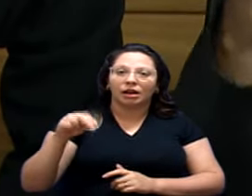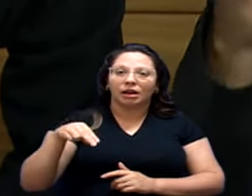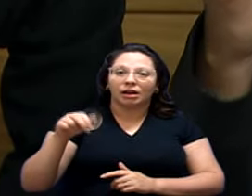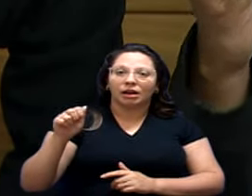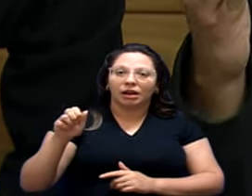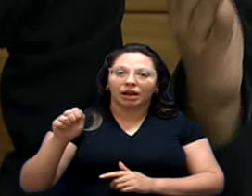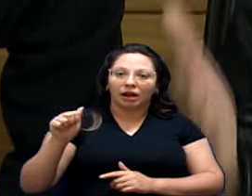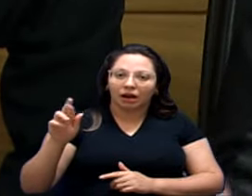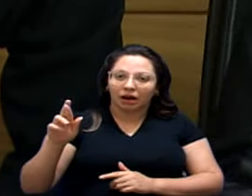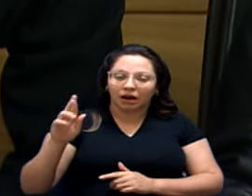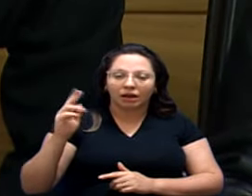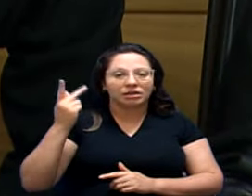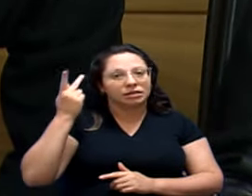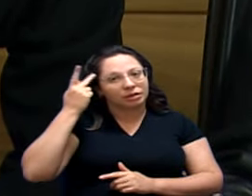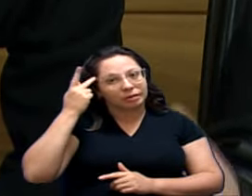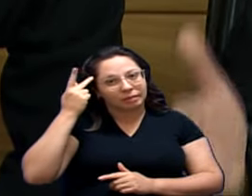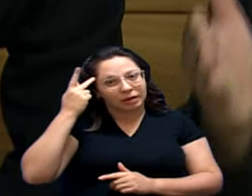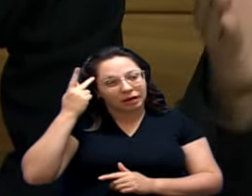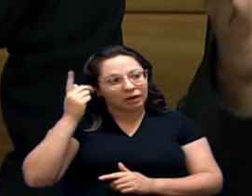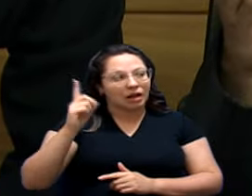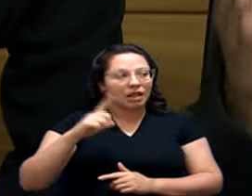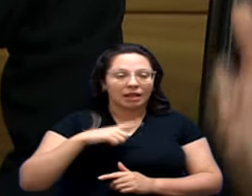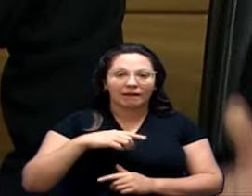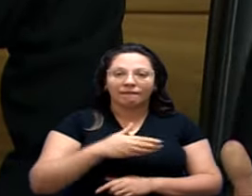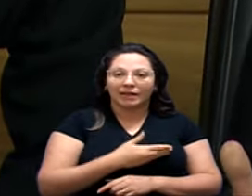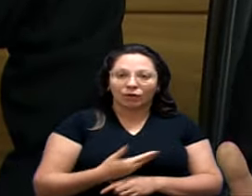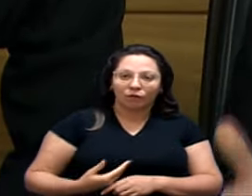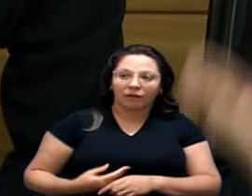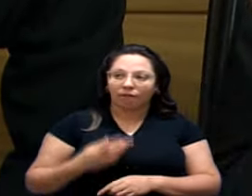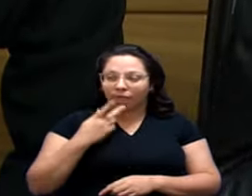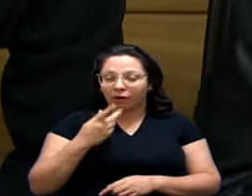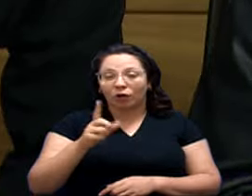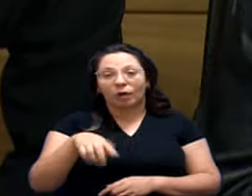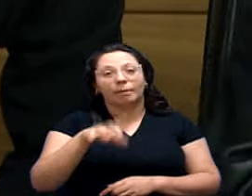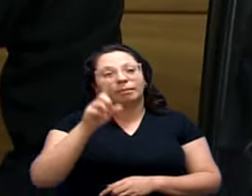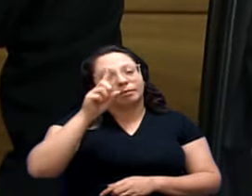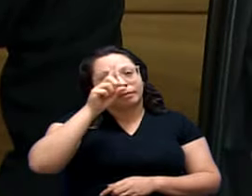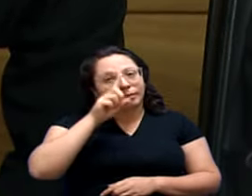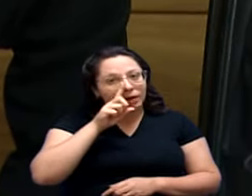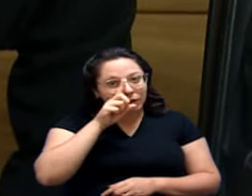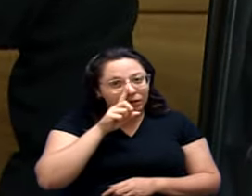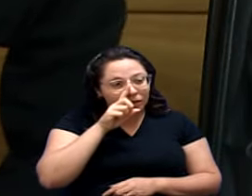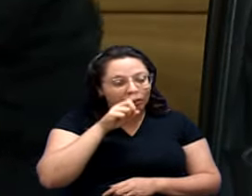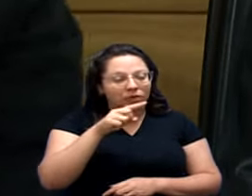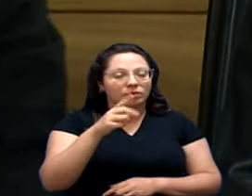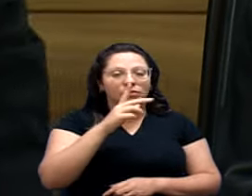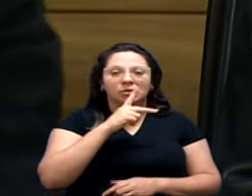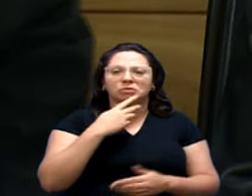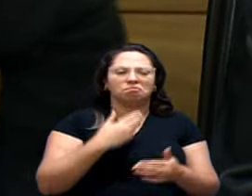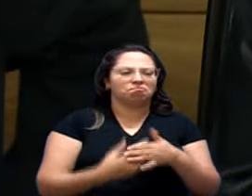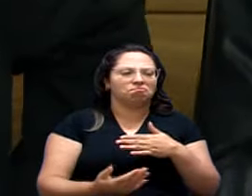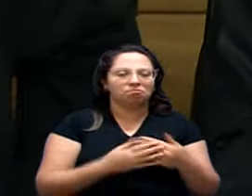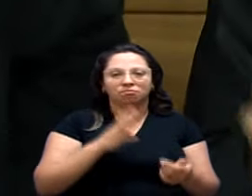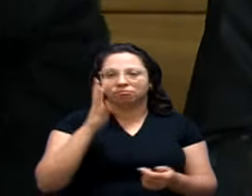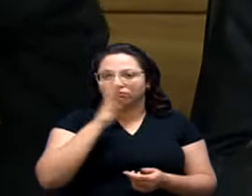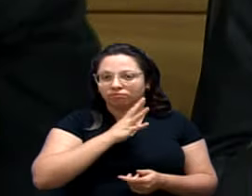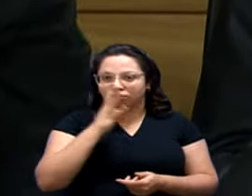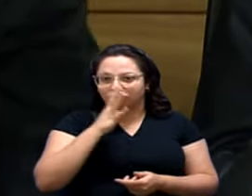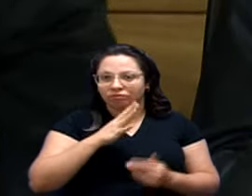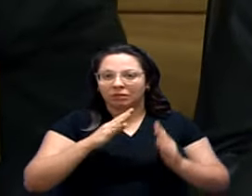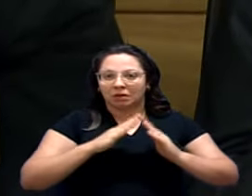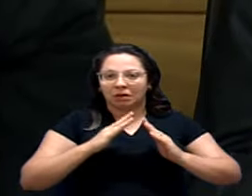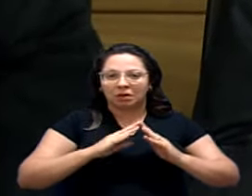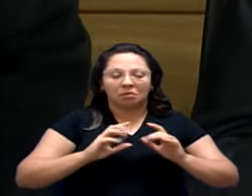Paulo houve uma propó as pessoas sabiam dos riscos e continuaram crescendo e aumentando casos aqui por exemplo